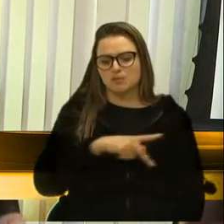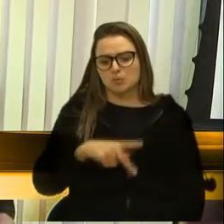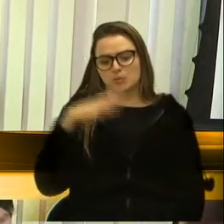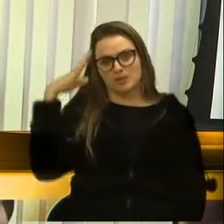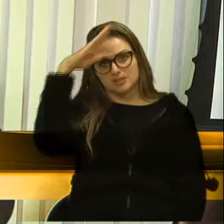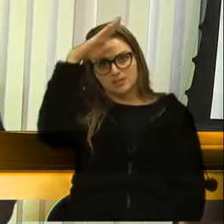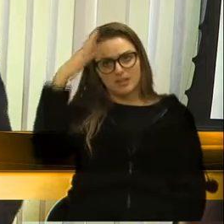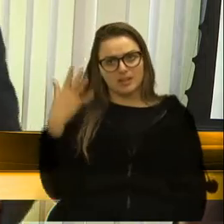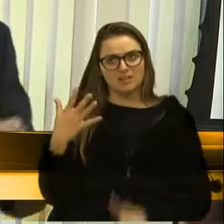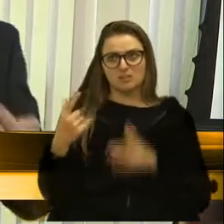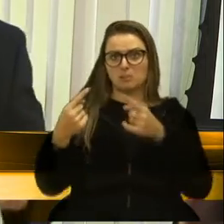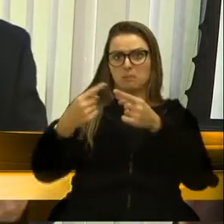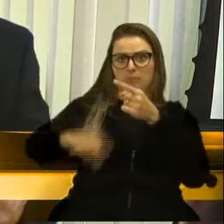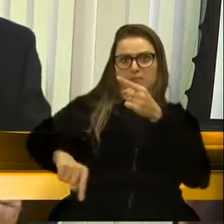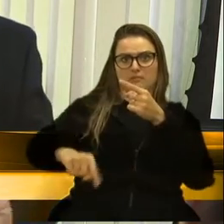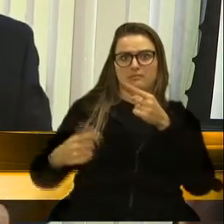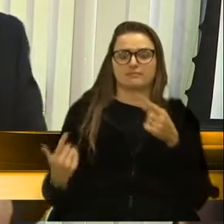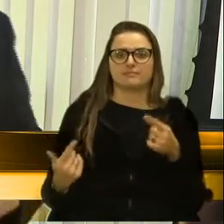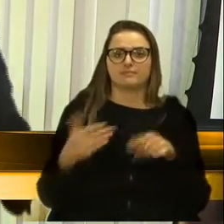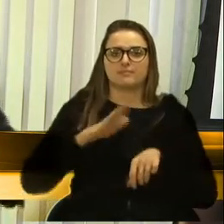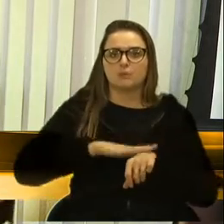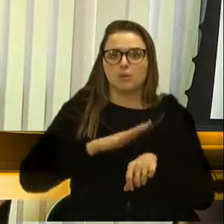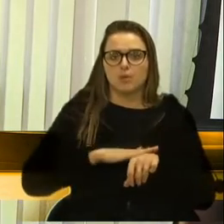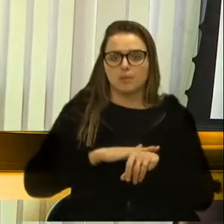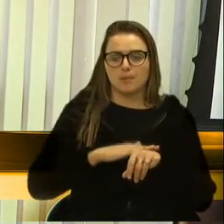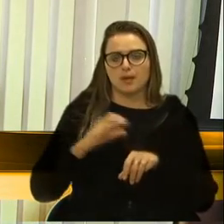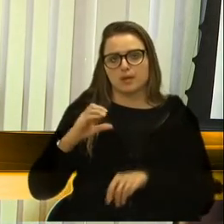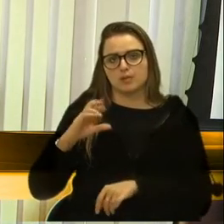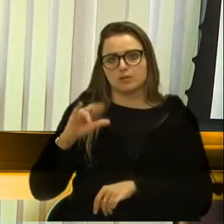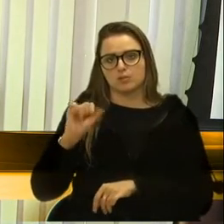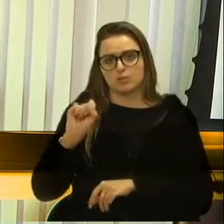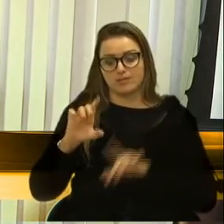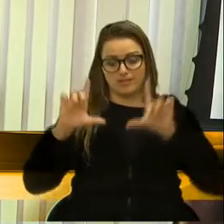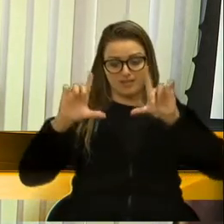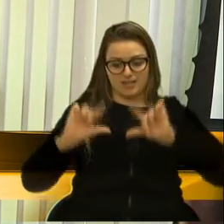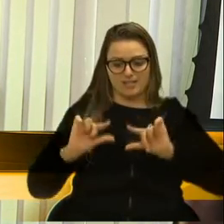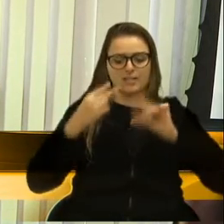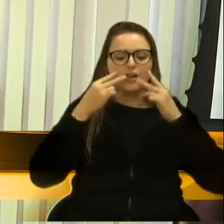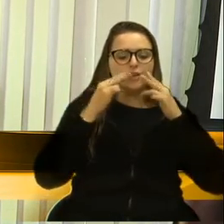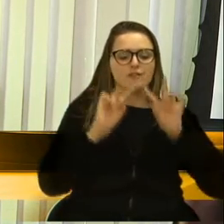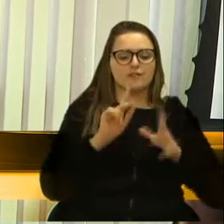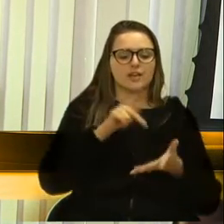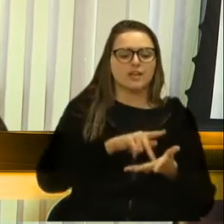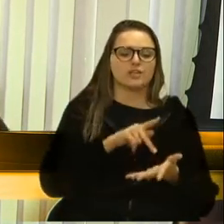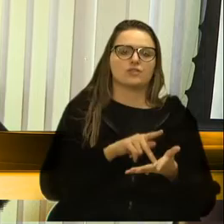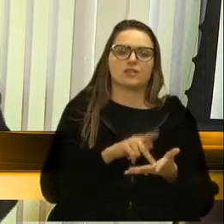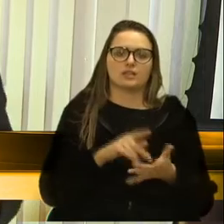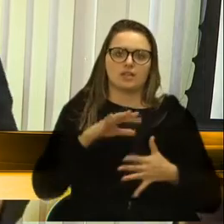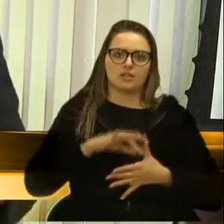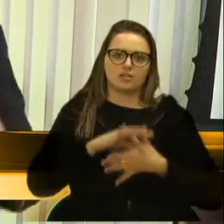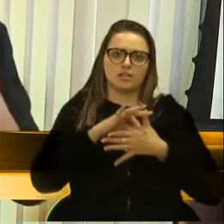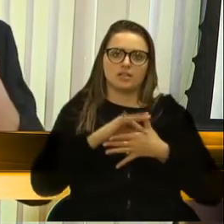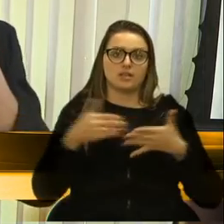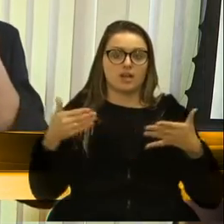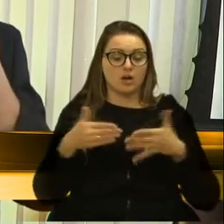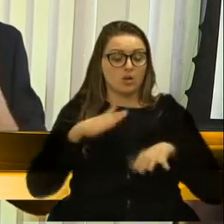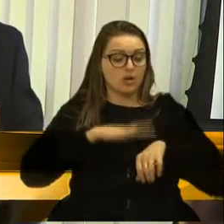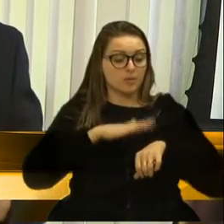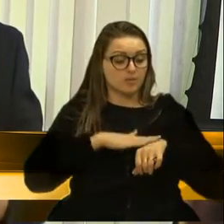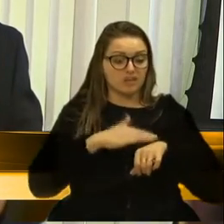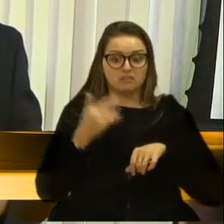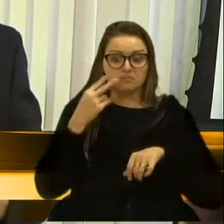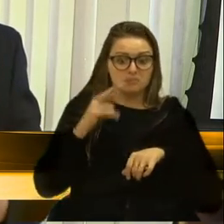desune. E no momento de crise, a gente vê quem são as nossas lideranças. E nesse momento de crise, nós estamos vendo que nós não